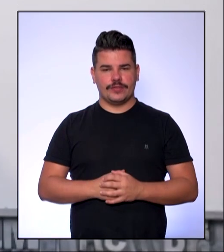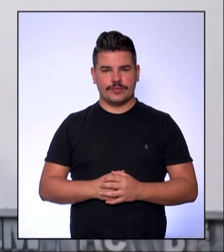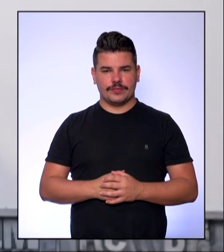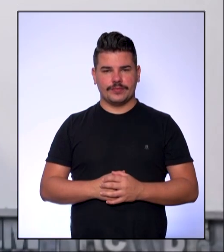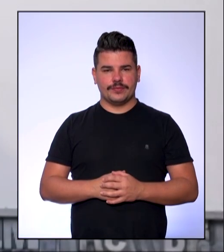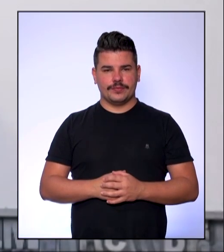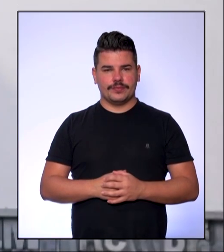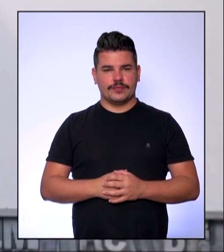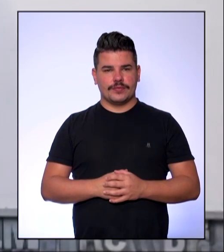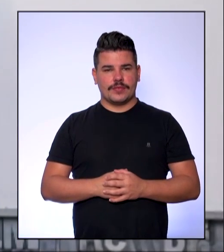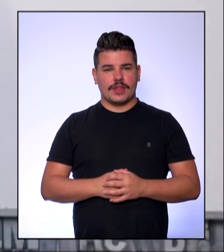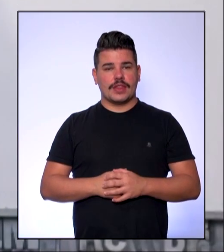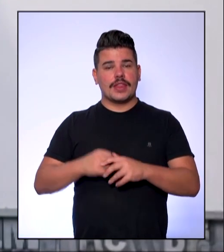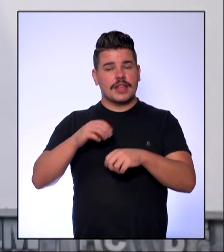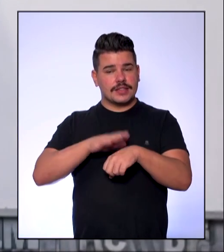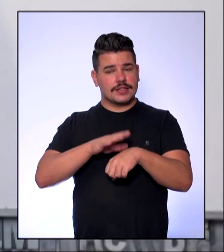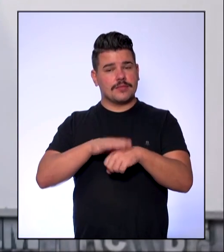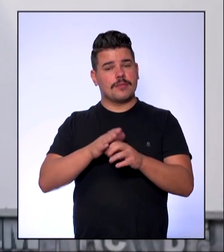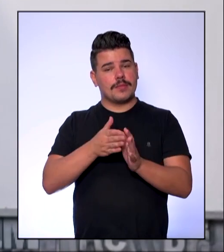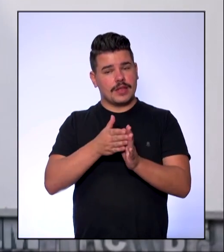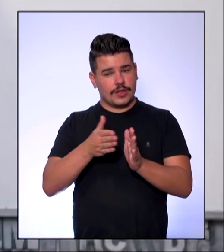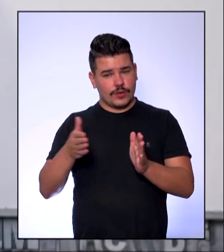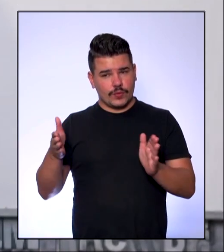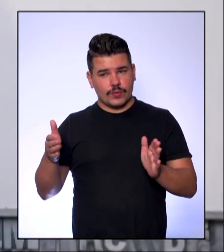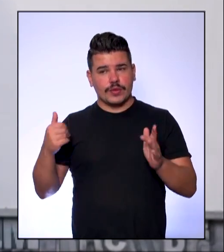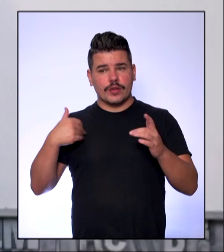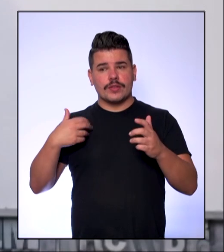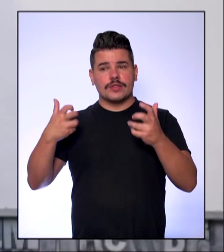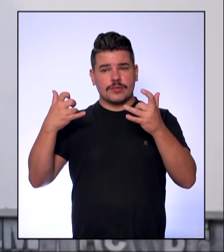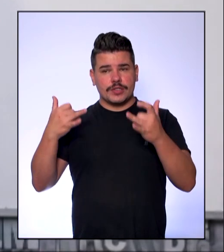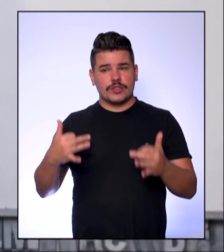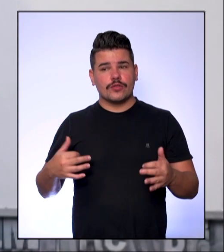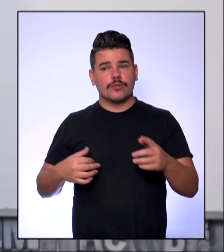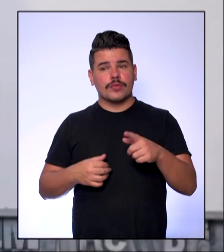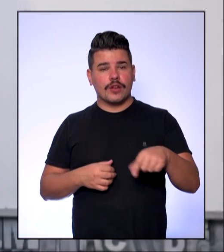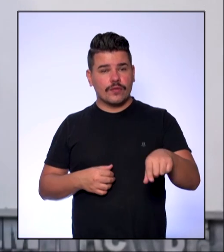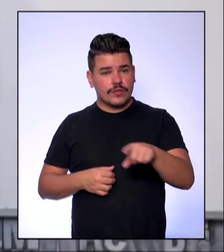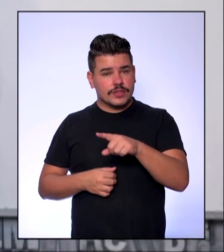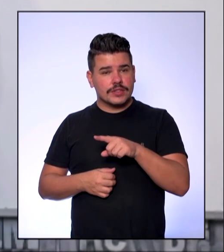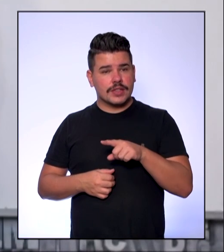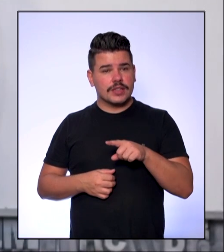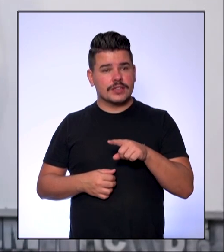Nesta datação que vos falo, eu tenho apenas